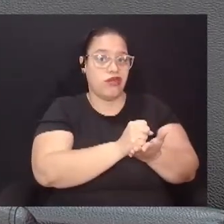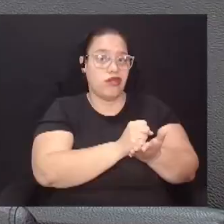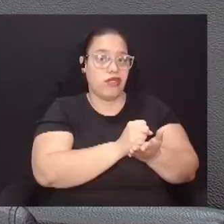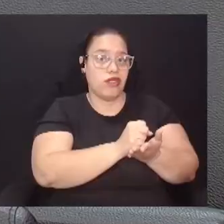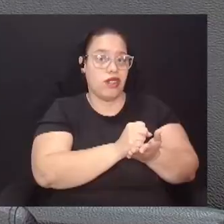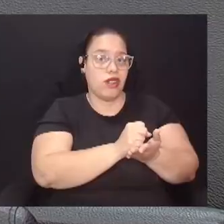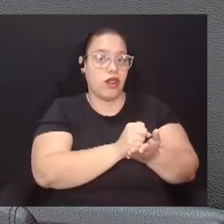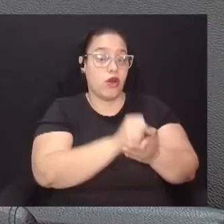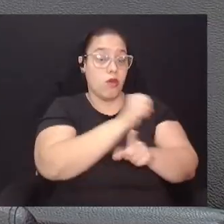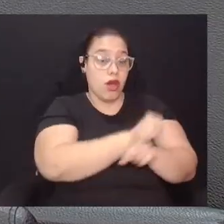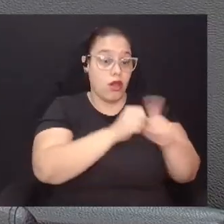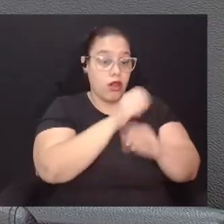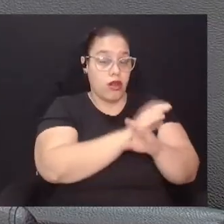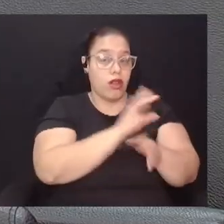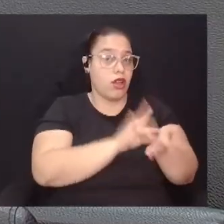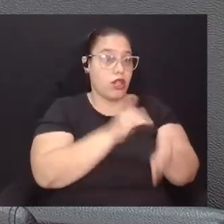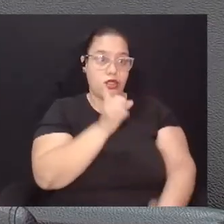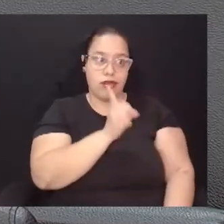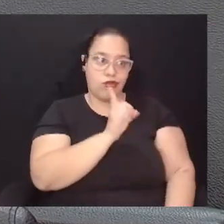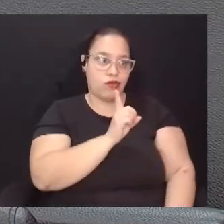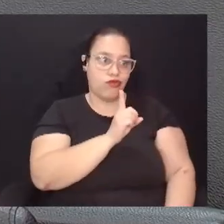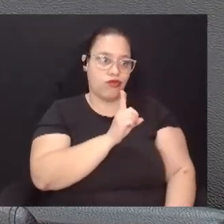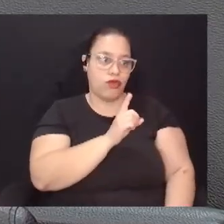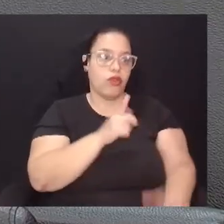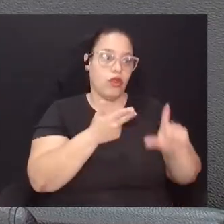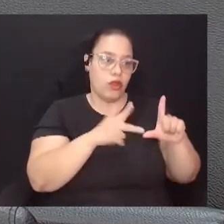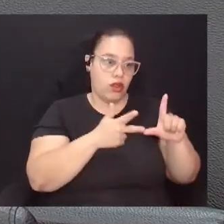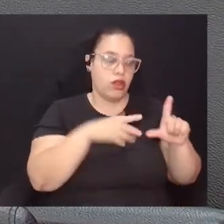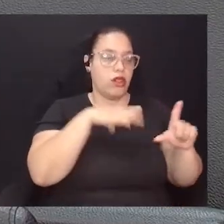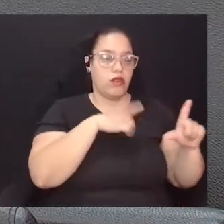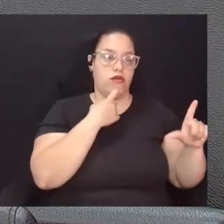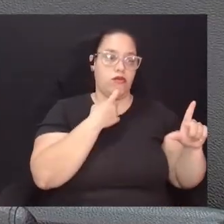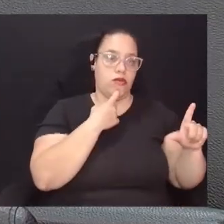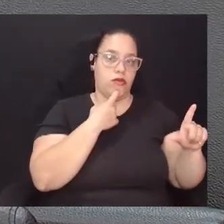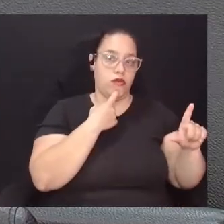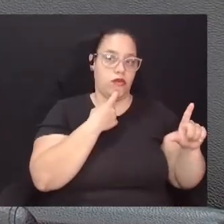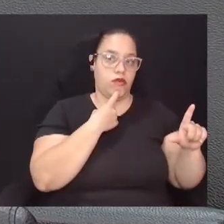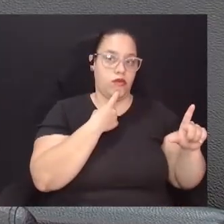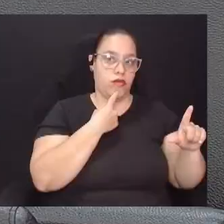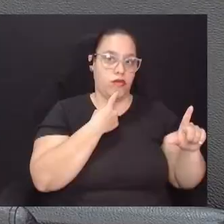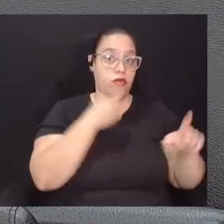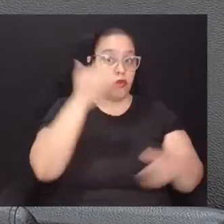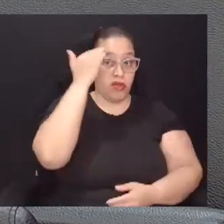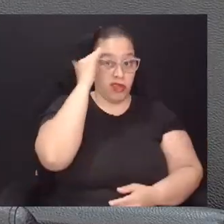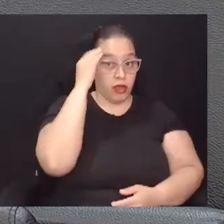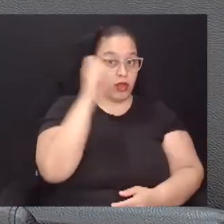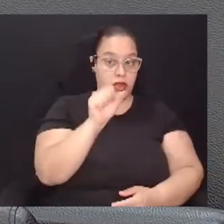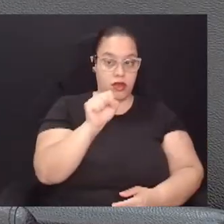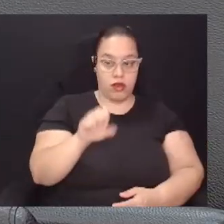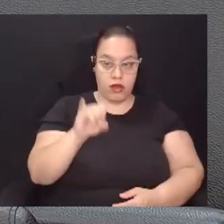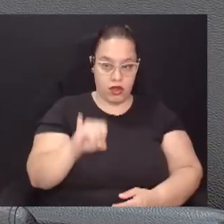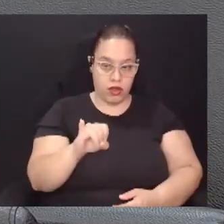ainda como se a gente fosse sociedade civil, mas na verdade a gente não é. Né? Então, a gente é o legislativo da cidade de Campinas. Então, a gente entende, né,